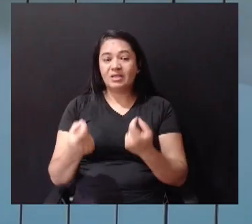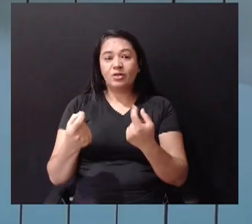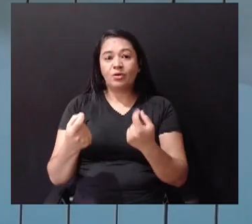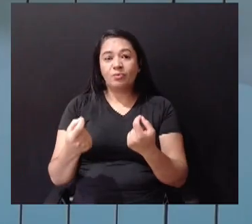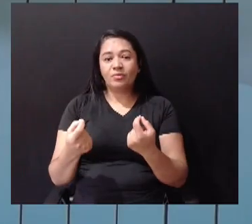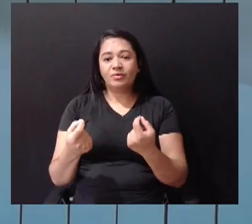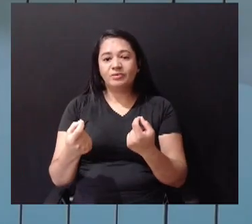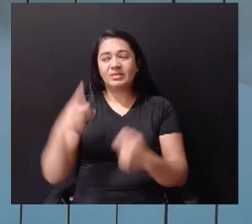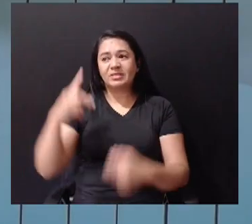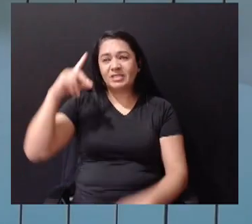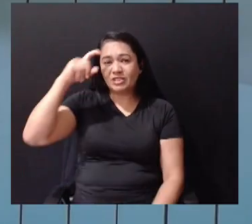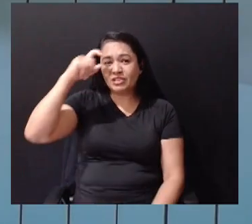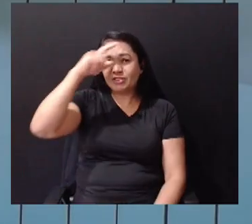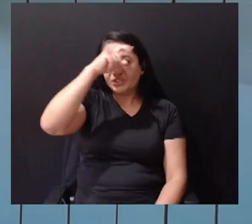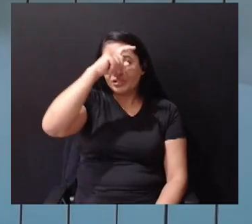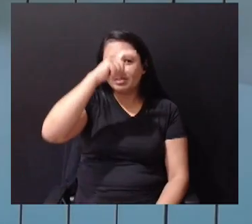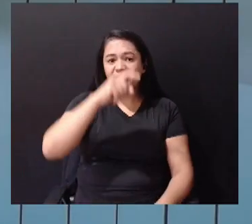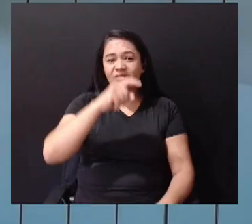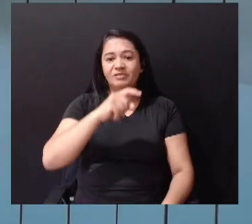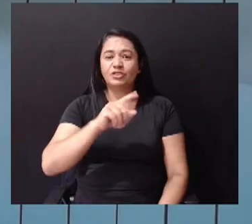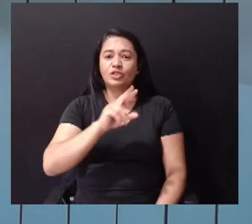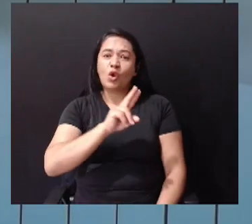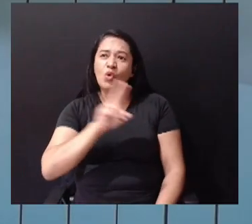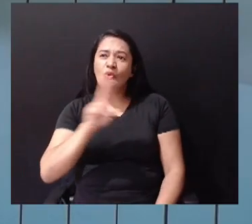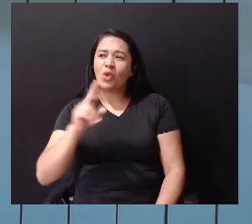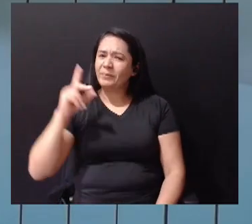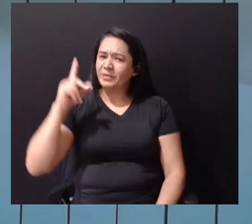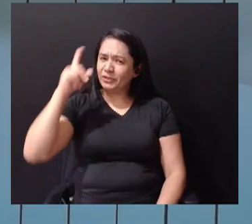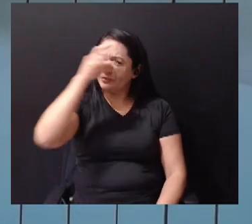de pronunciar o nome,